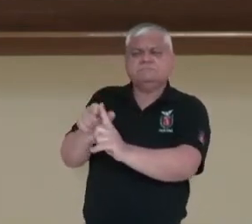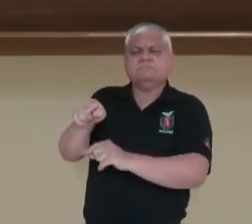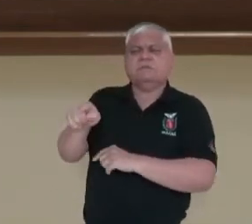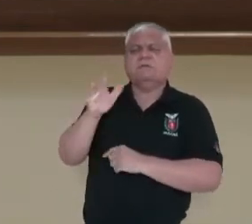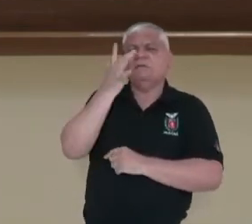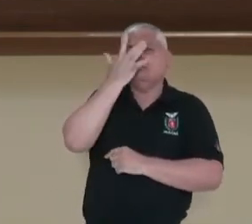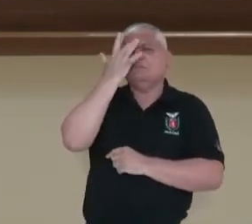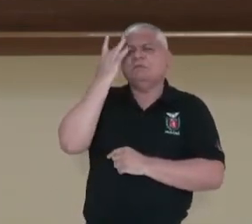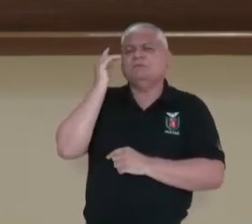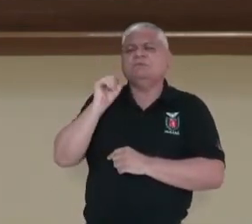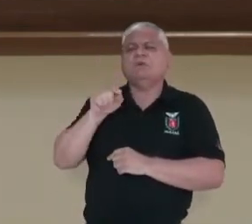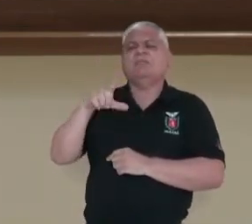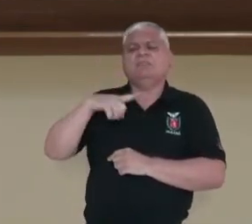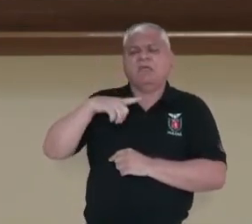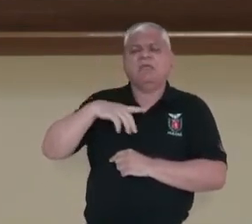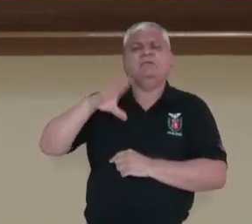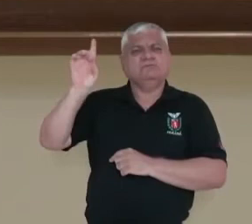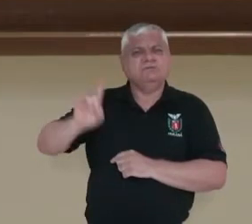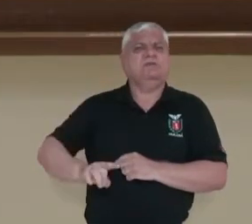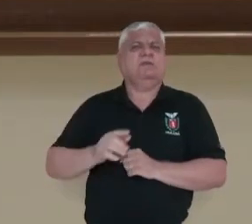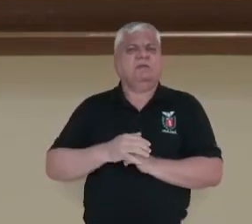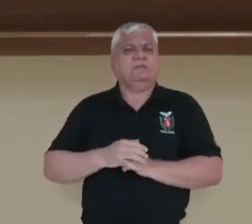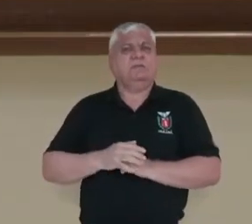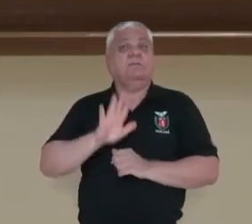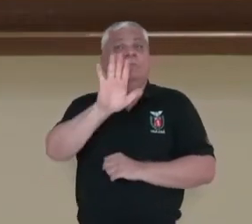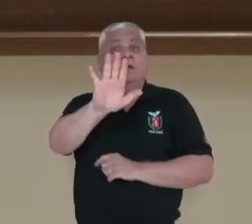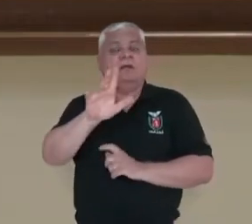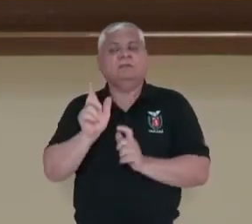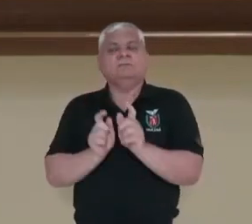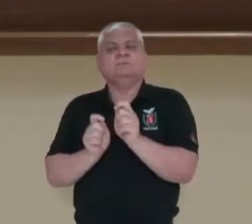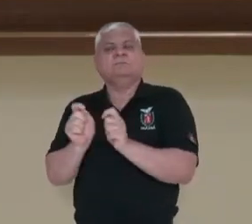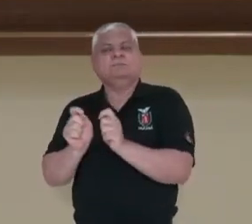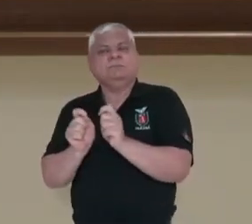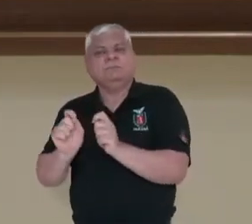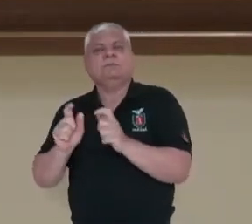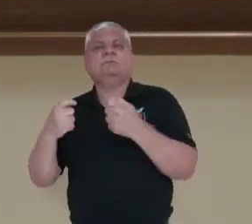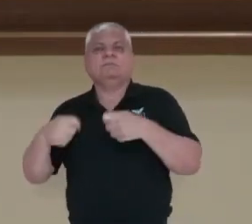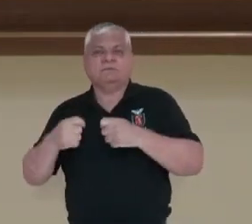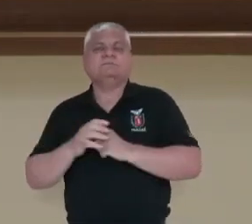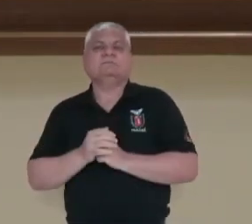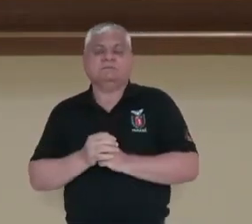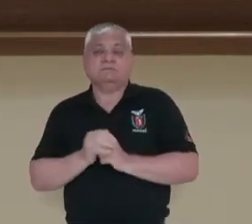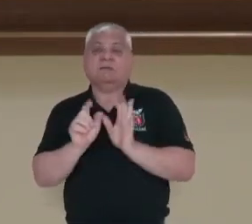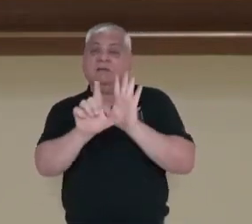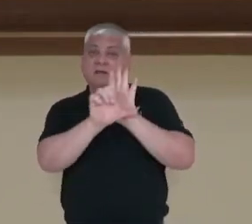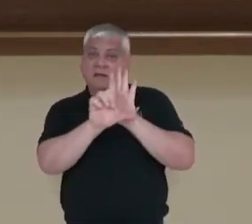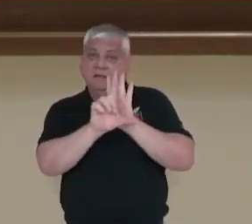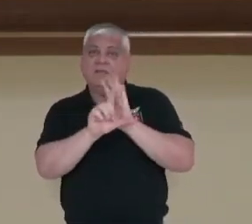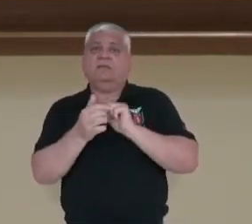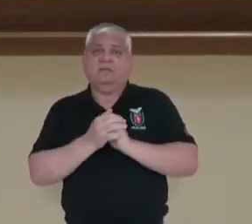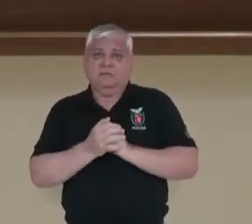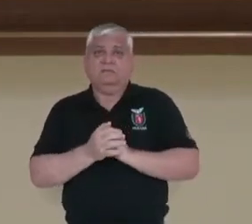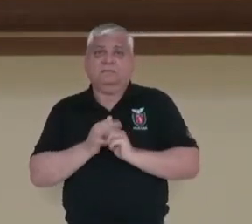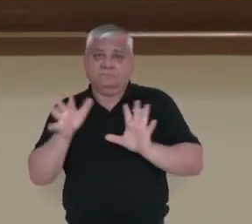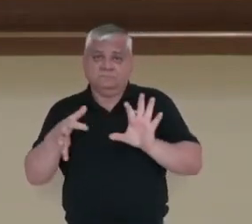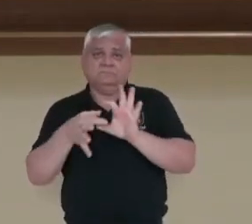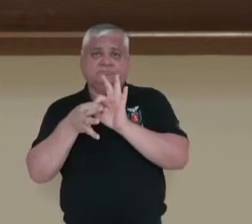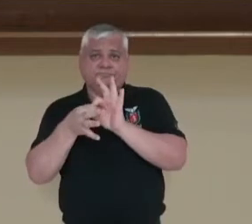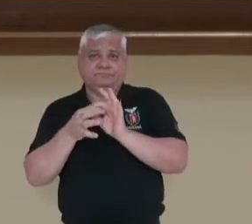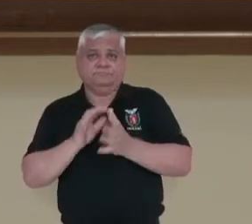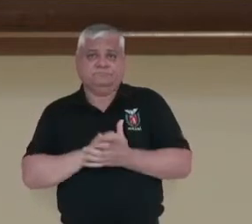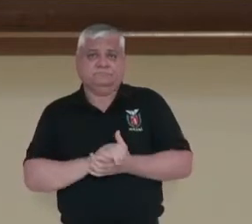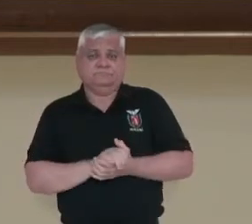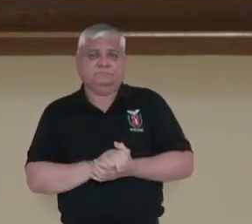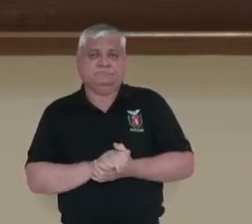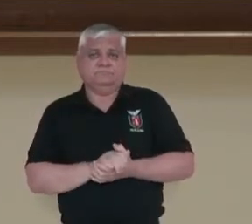da cidadania e regule aquilo que é colocado como forma de lei para forma de prática. Correto?